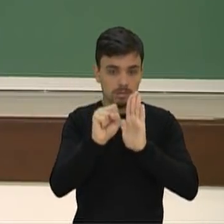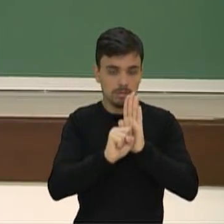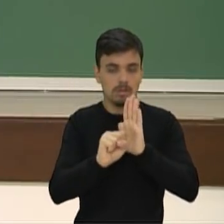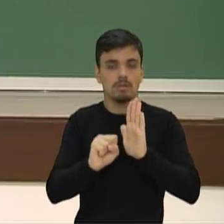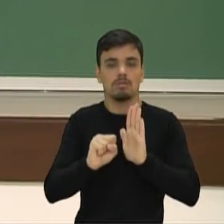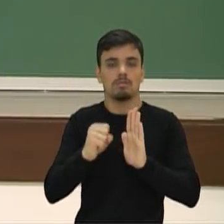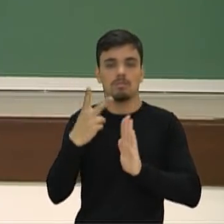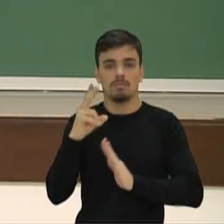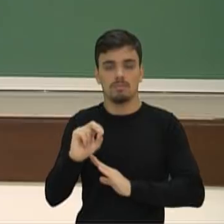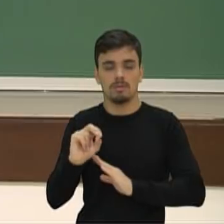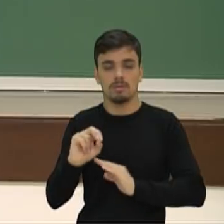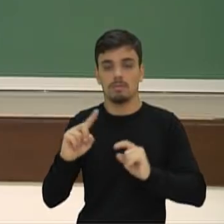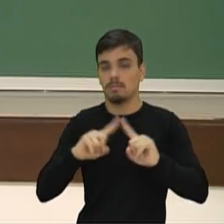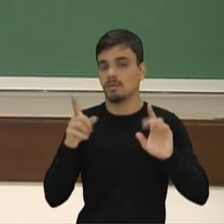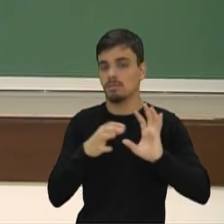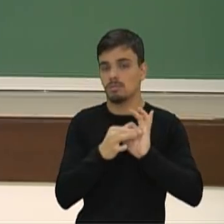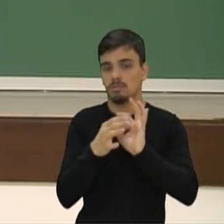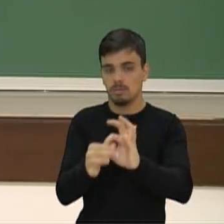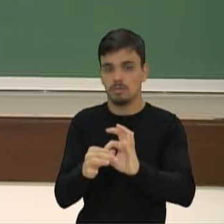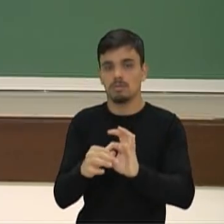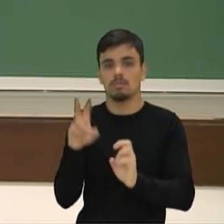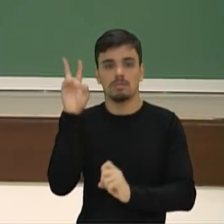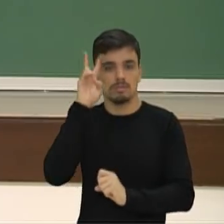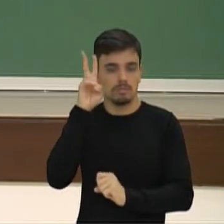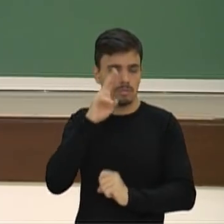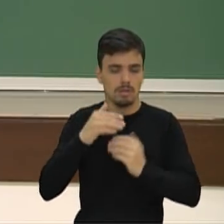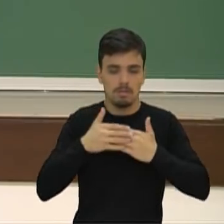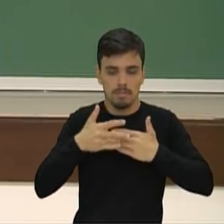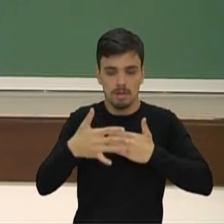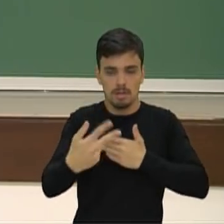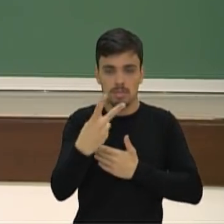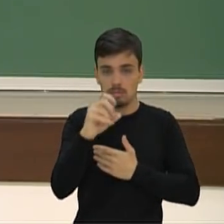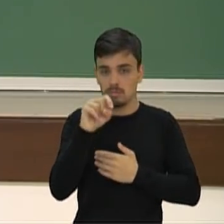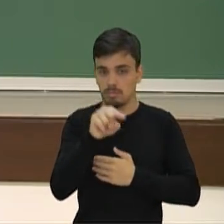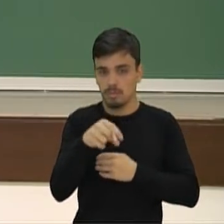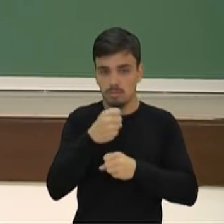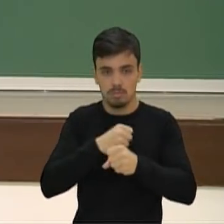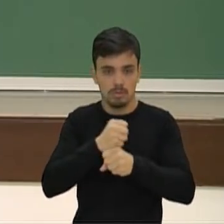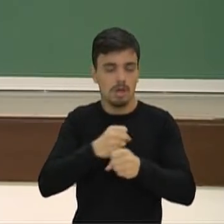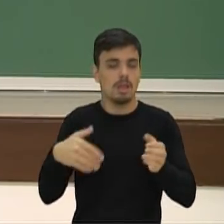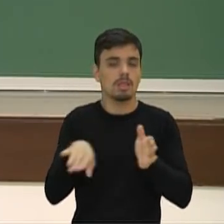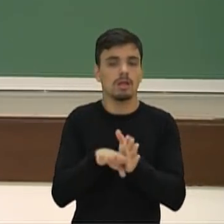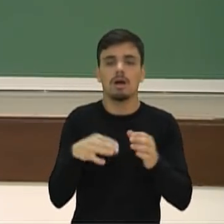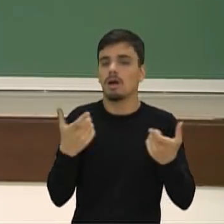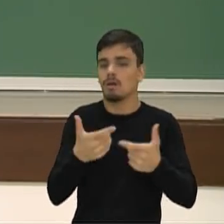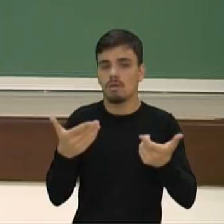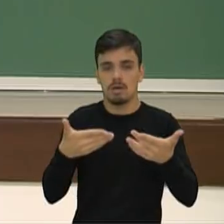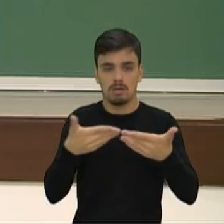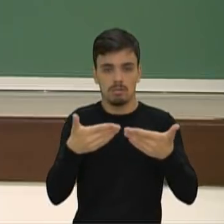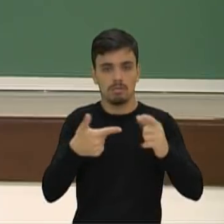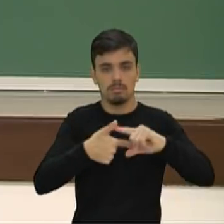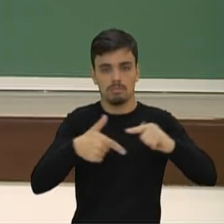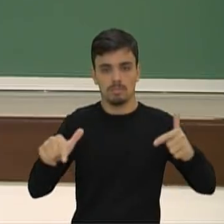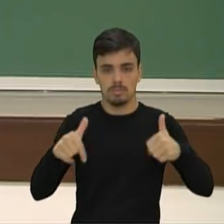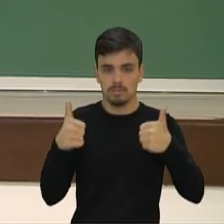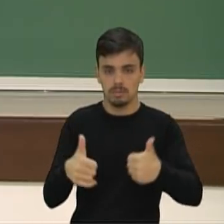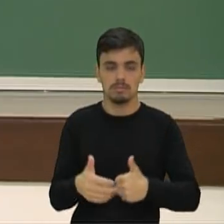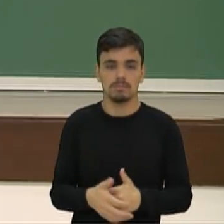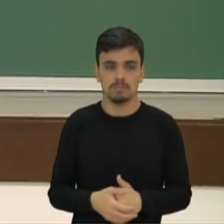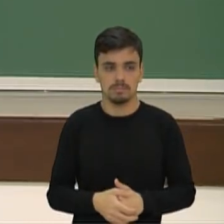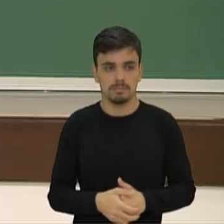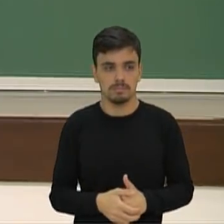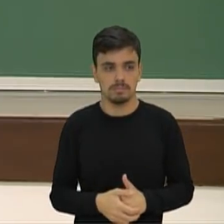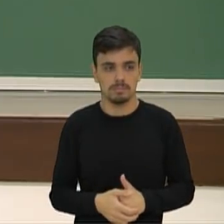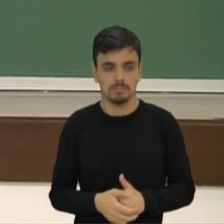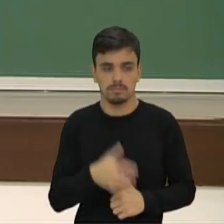nesse contexto histórico, passamos por cerca de 2000 anos, até que a gente chegue em algo um pouco mais moderno, ok? Então, me acompanhe